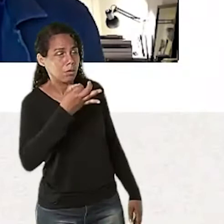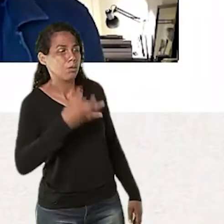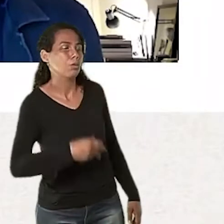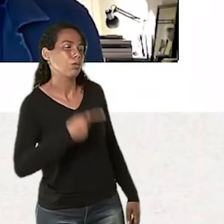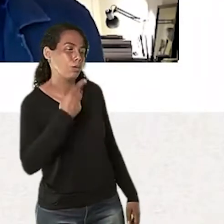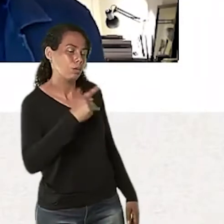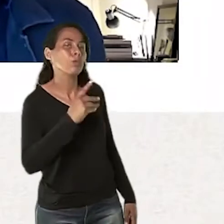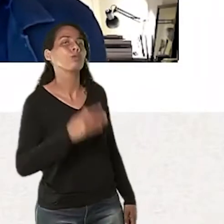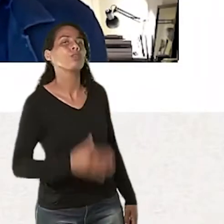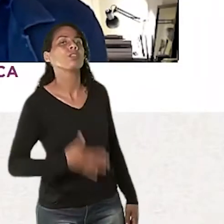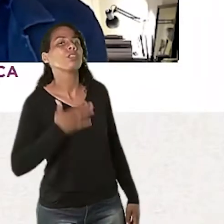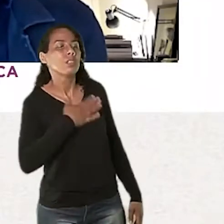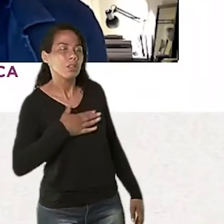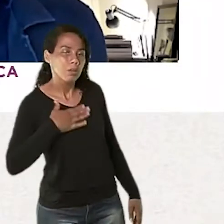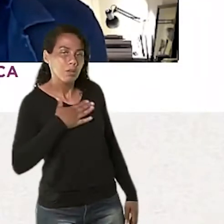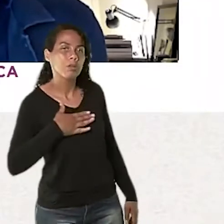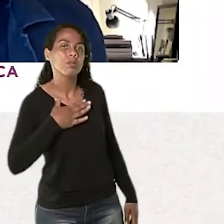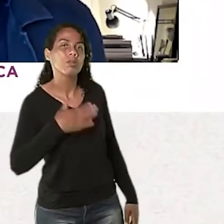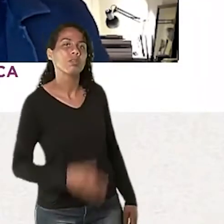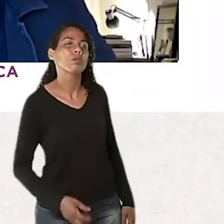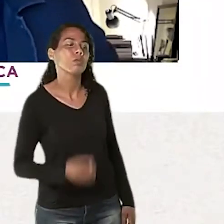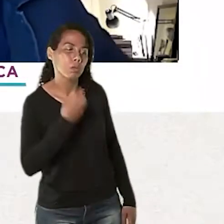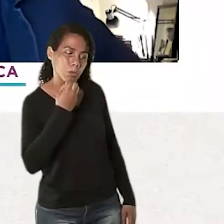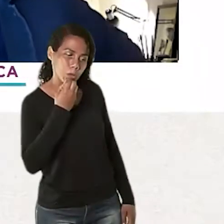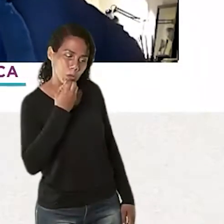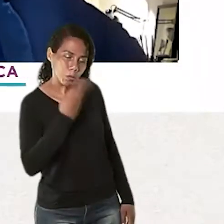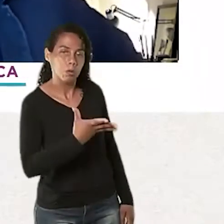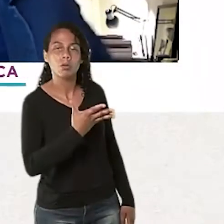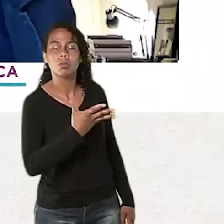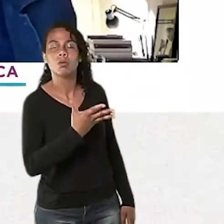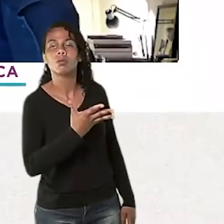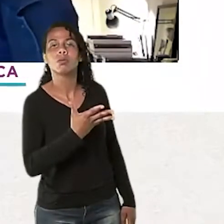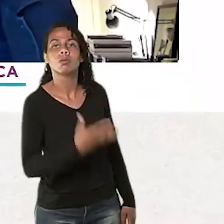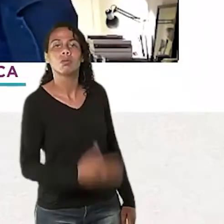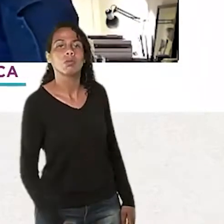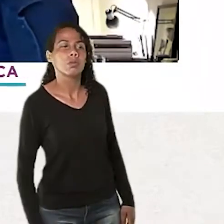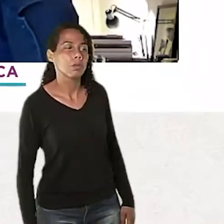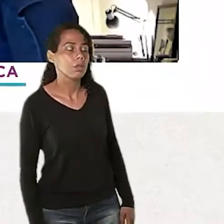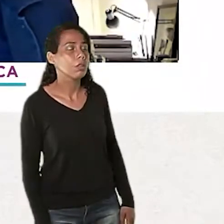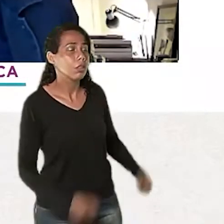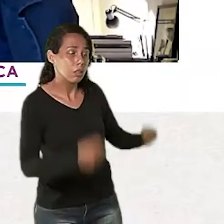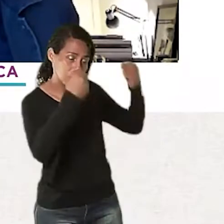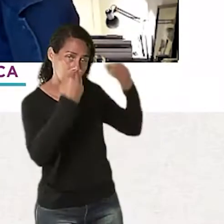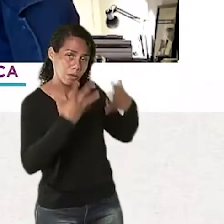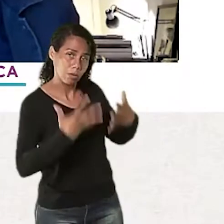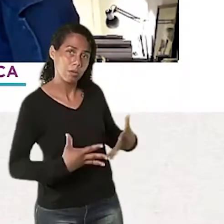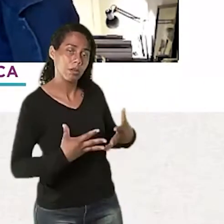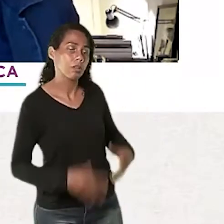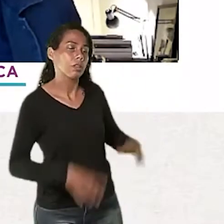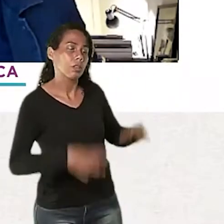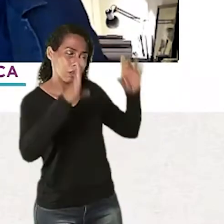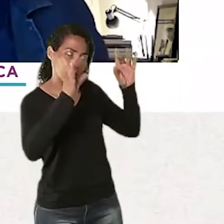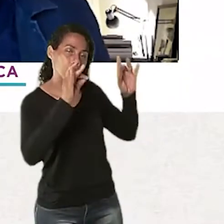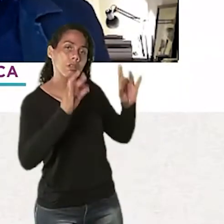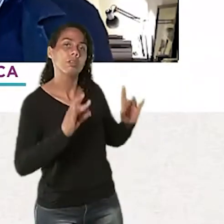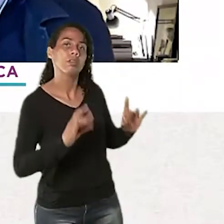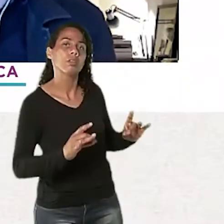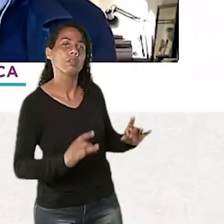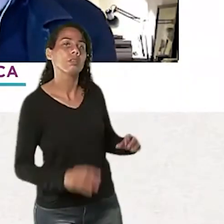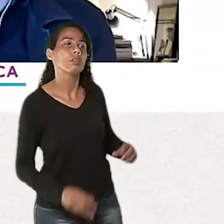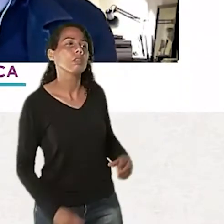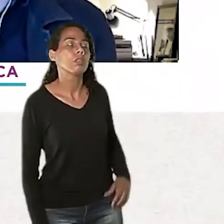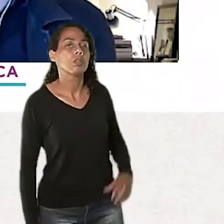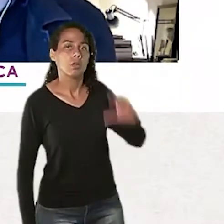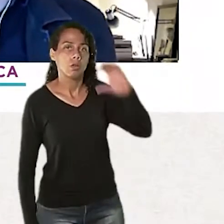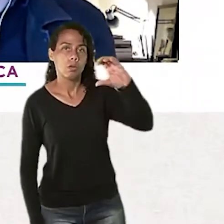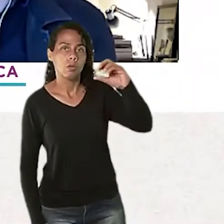um pouquinho mais, uma diferença um pouco mais, digamos, mais informativa para quem está nos assistindo. Qual a diferença entre a crônica e